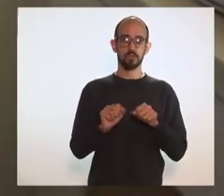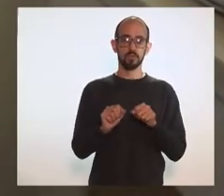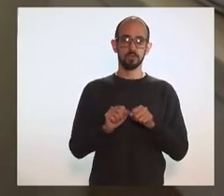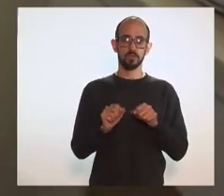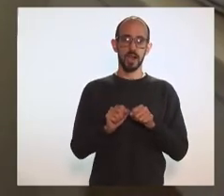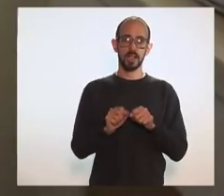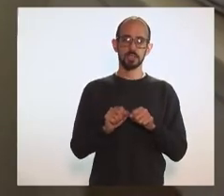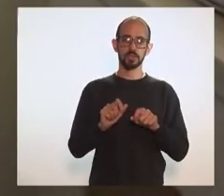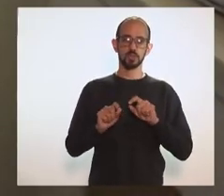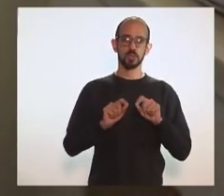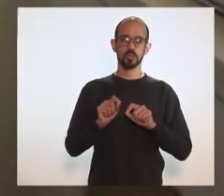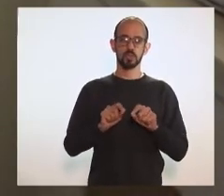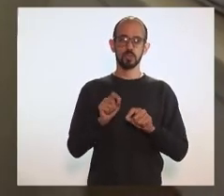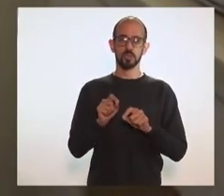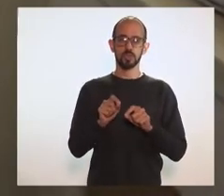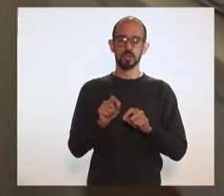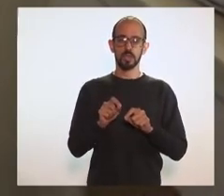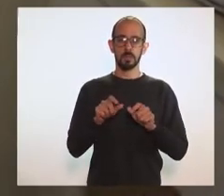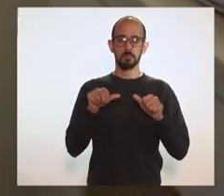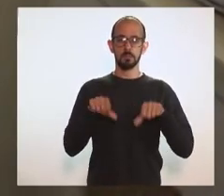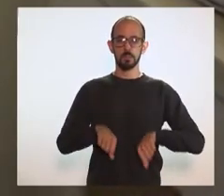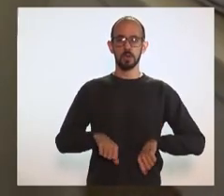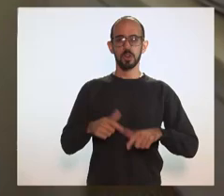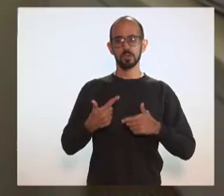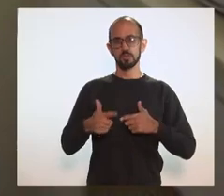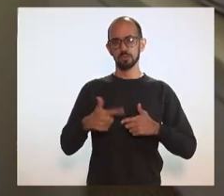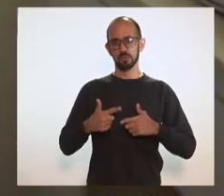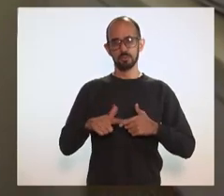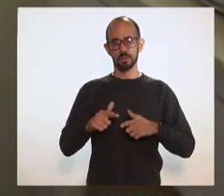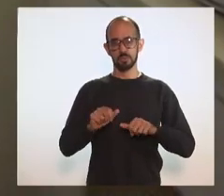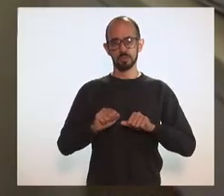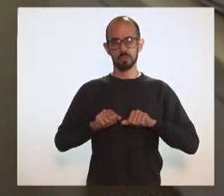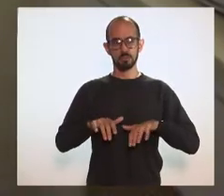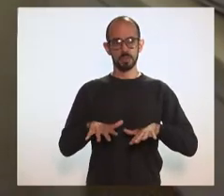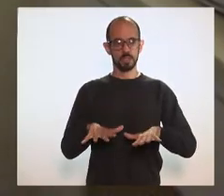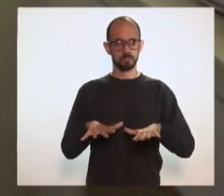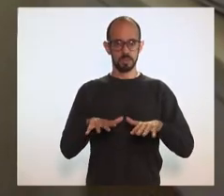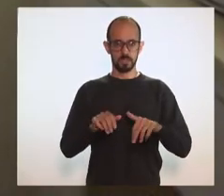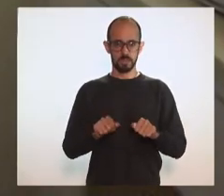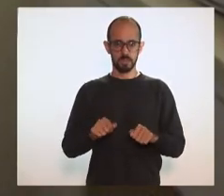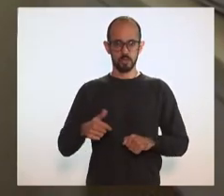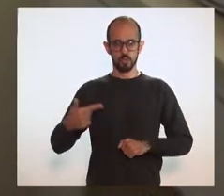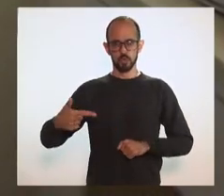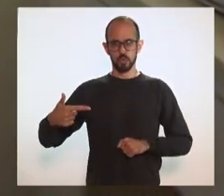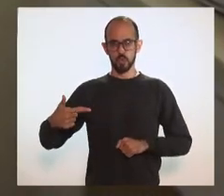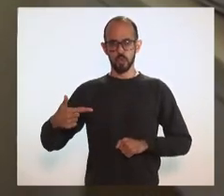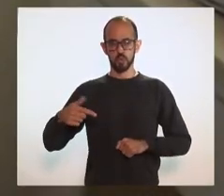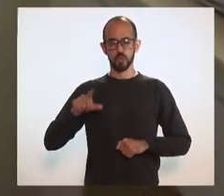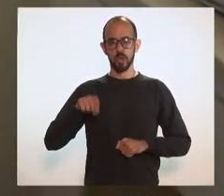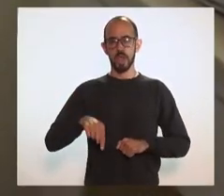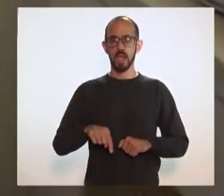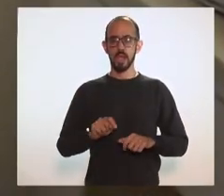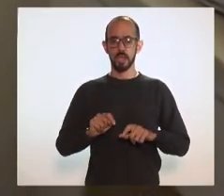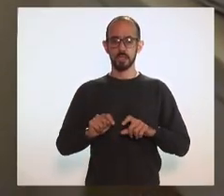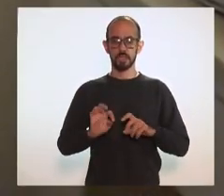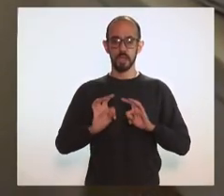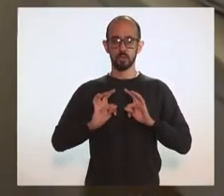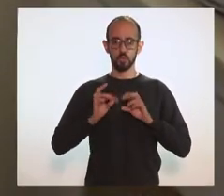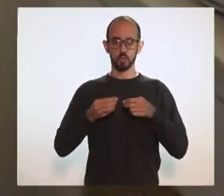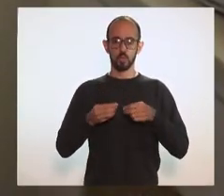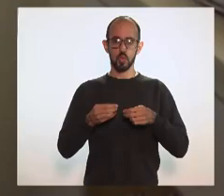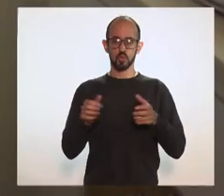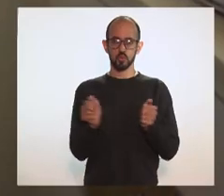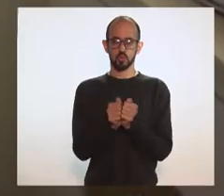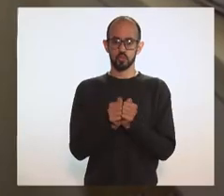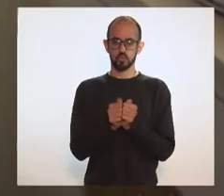os óbitos da nossa pandemia. A segunda questão, que deviam estar todos juntos, é na